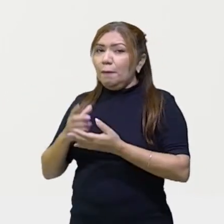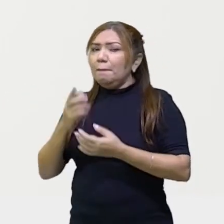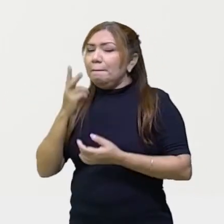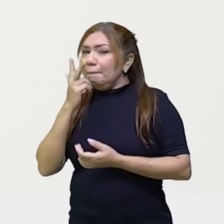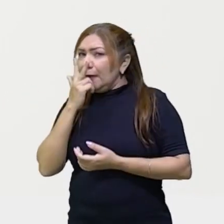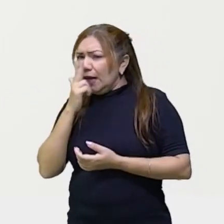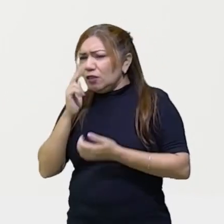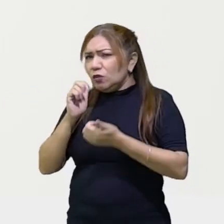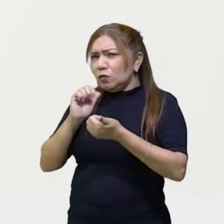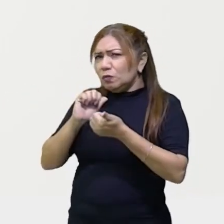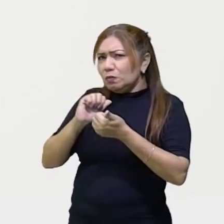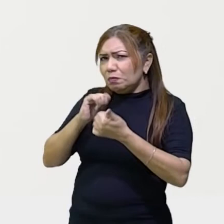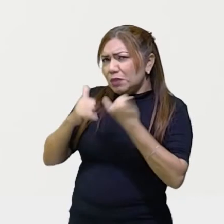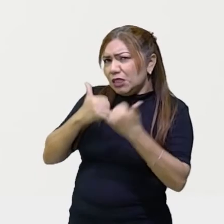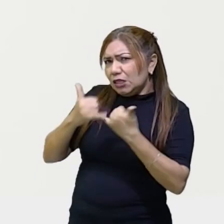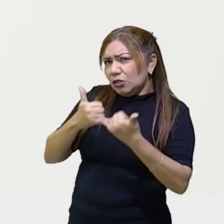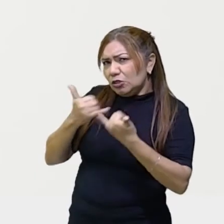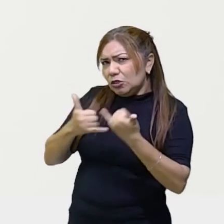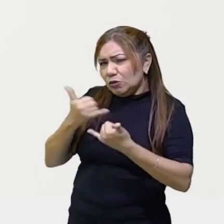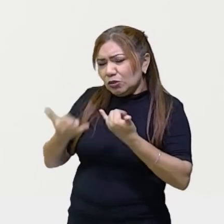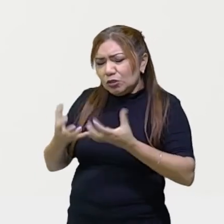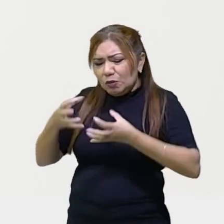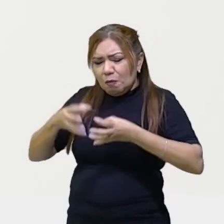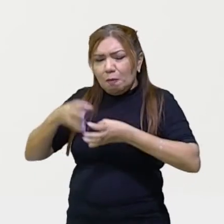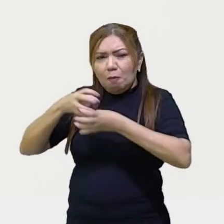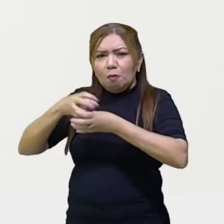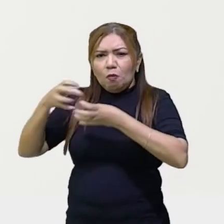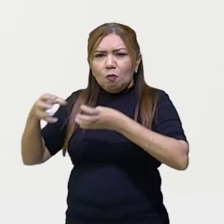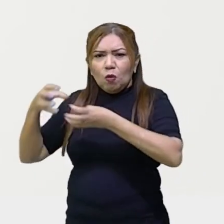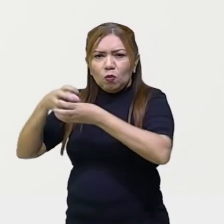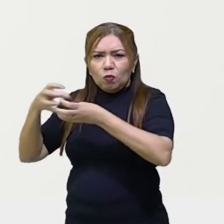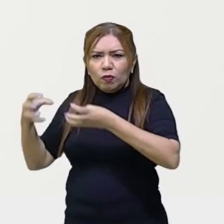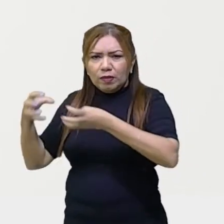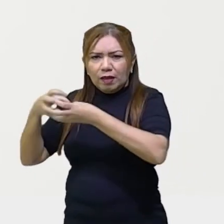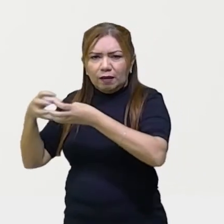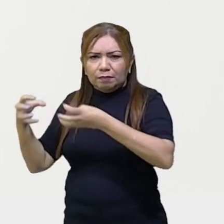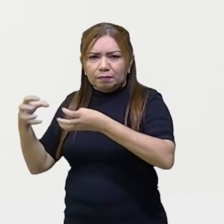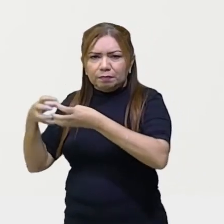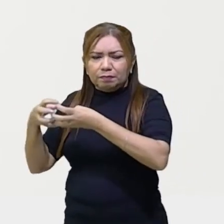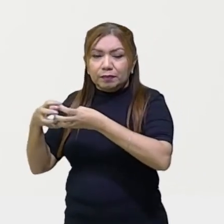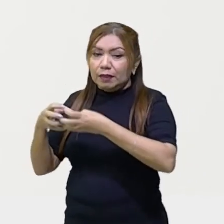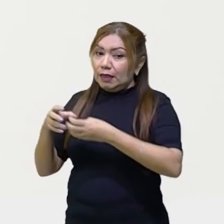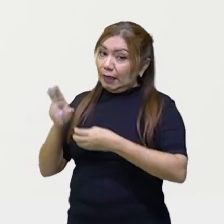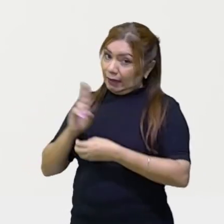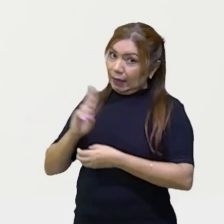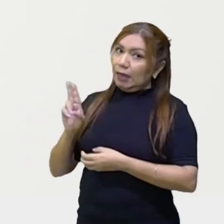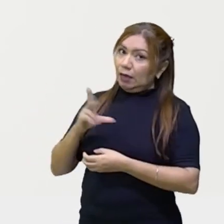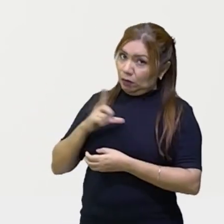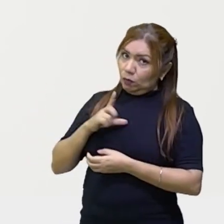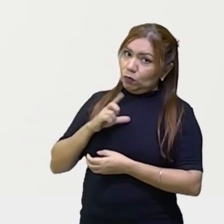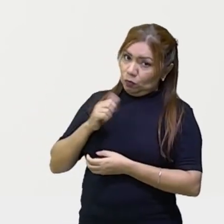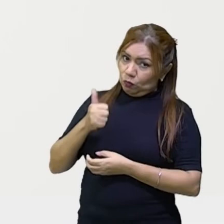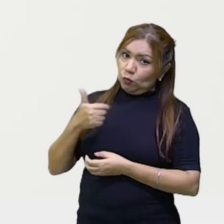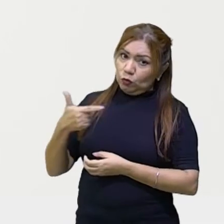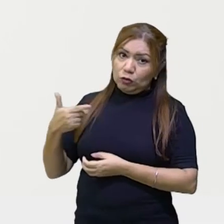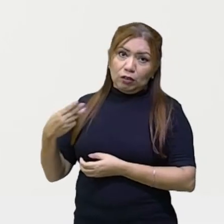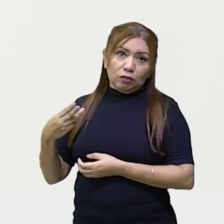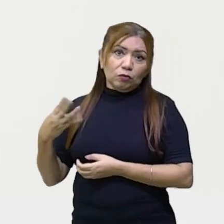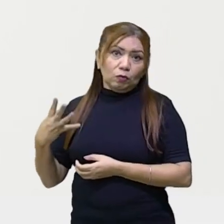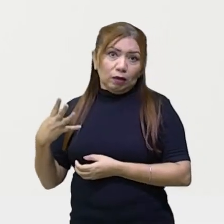tem aí o 1 o 2 o 3 o 4 eu não vou dizer o nome de cada um que se não vai ficar muito fácil Vamos lá